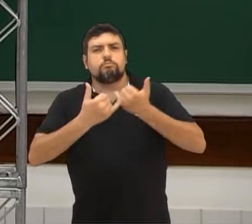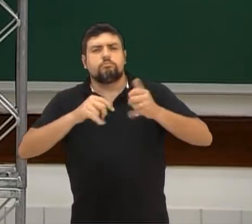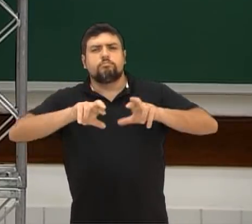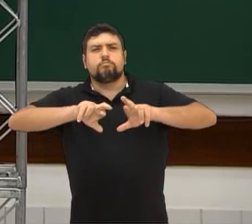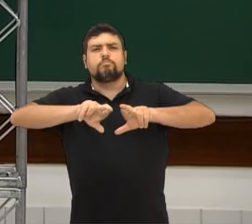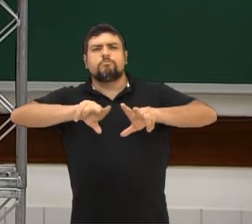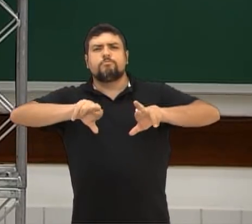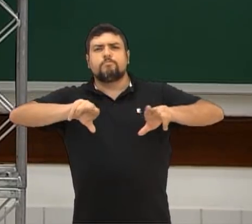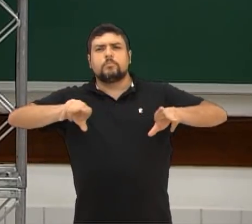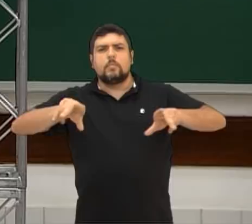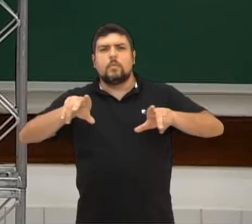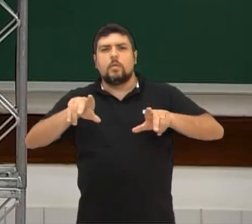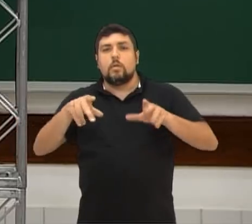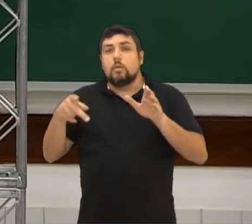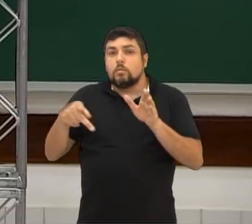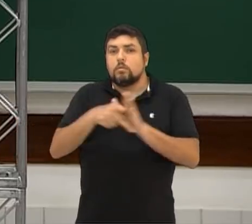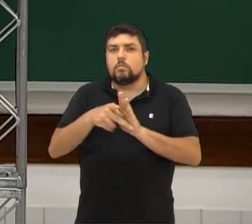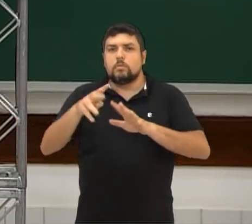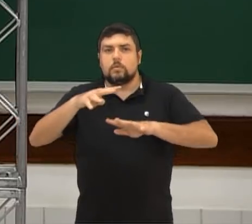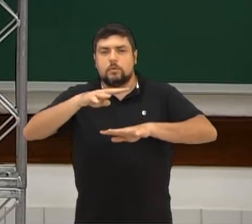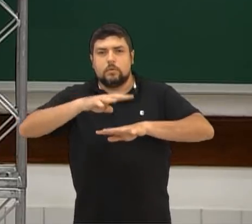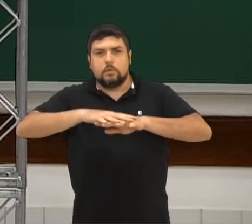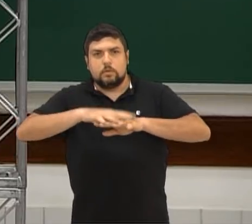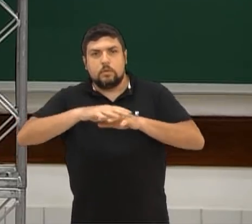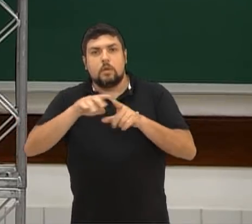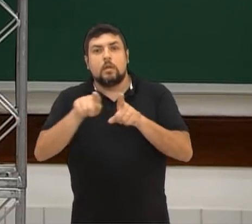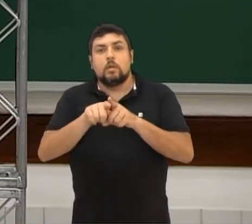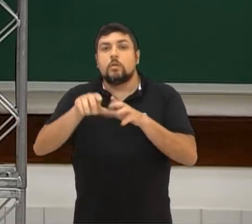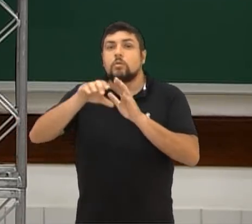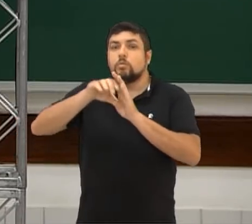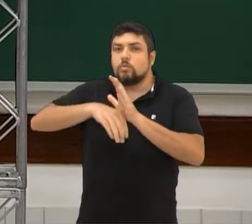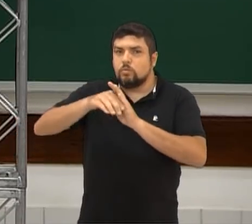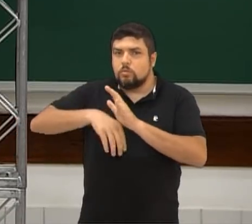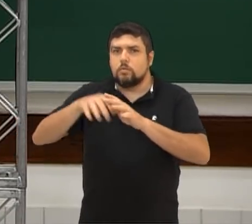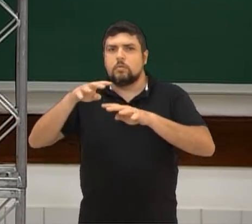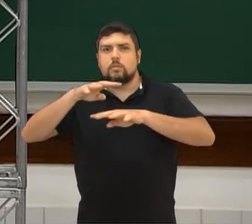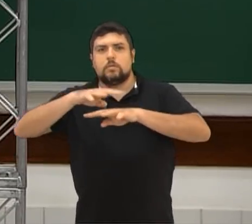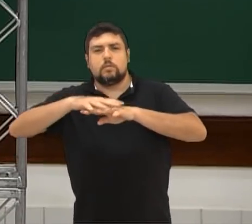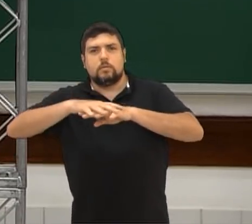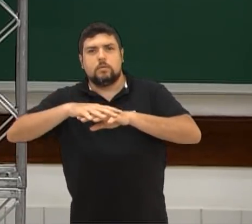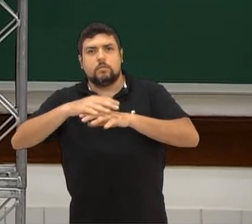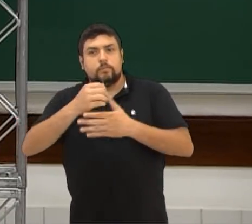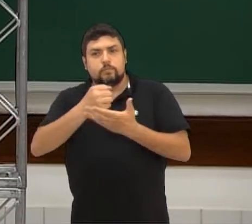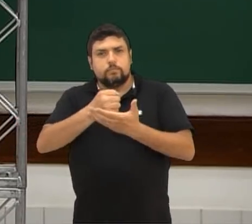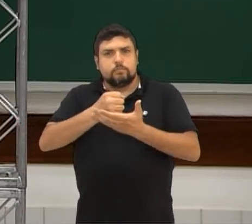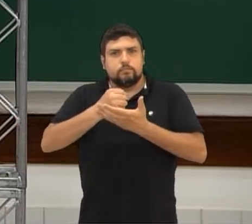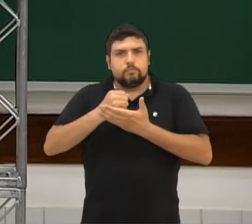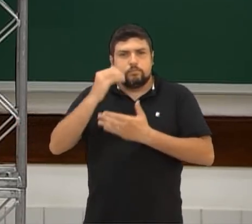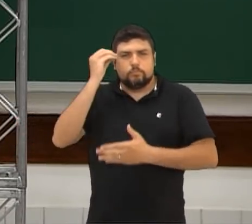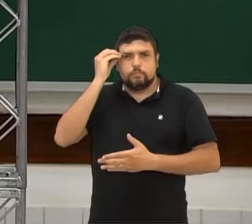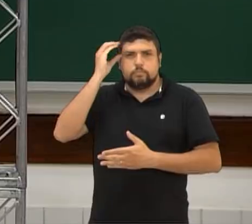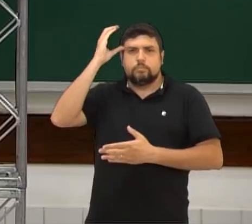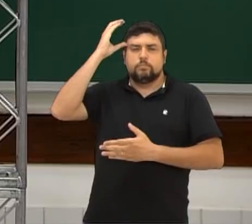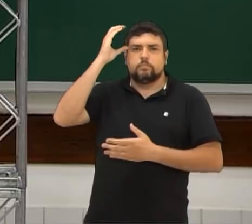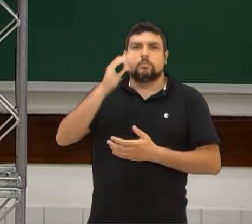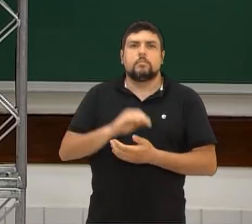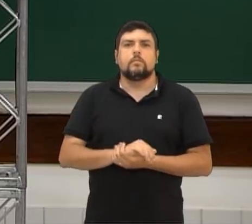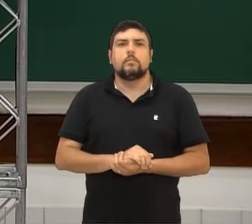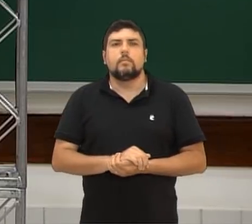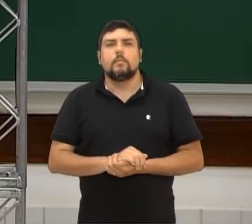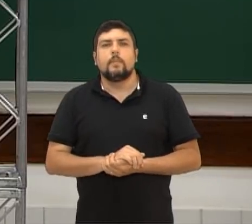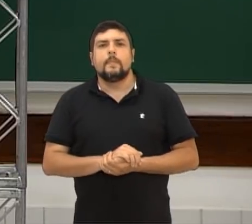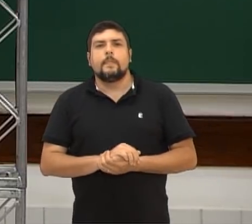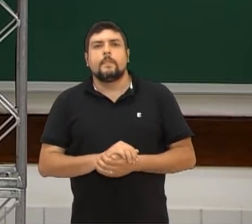ali envolvendo a matemática e o conceito matemático, para ajudar você no seu conhecimento. Tente acessar o site